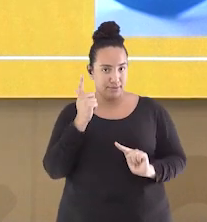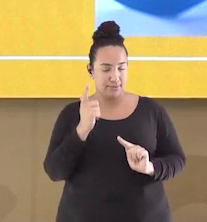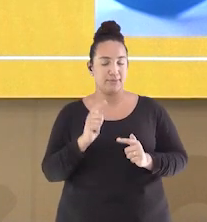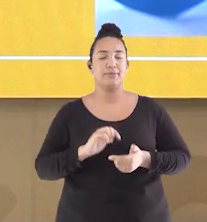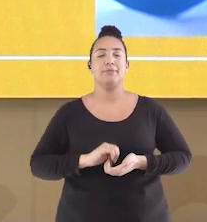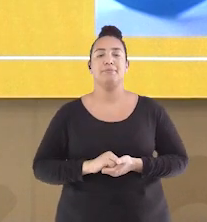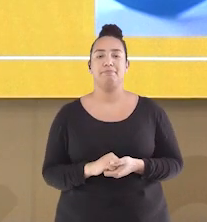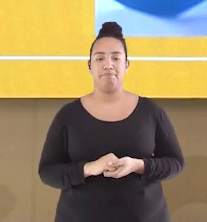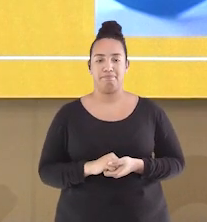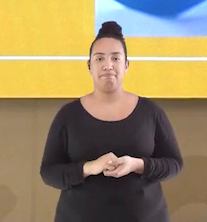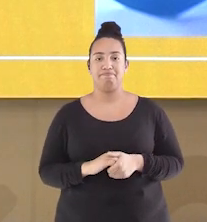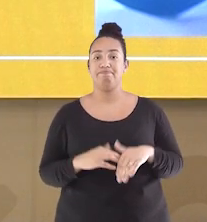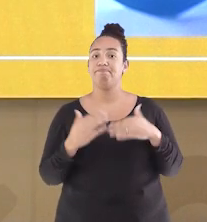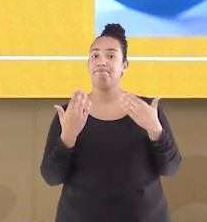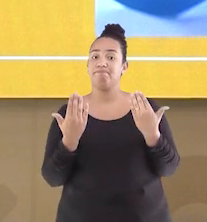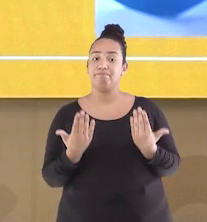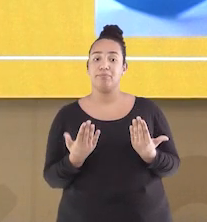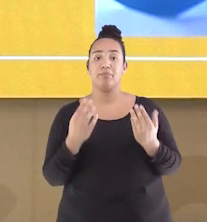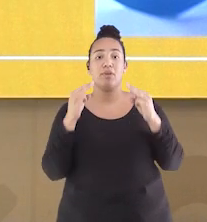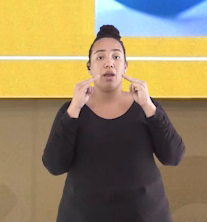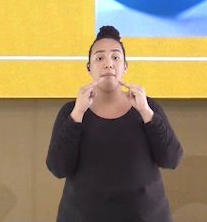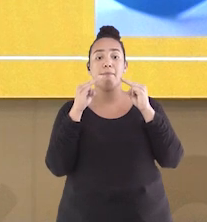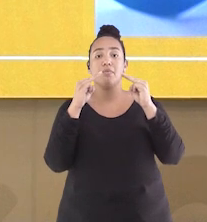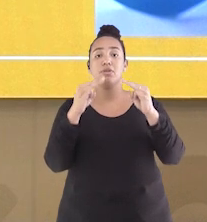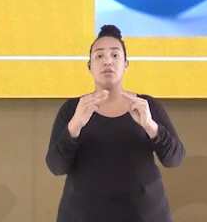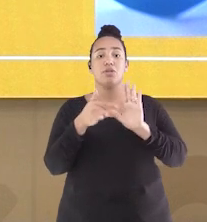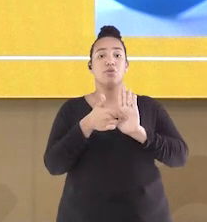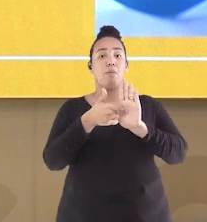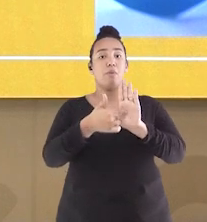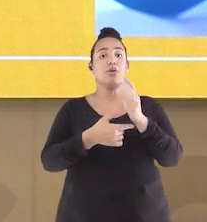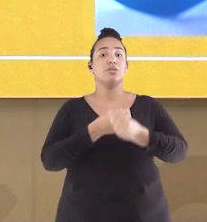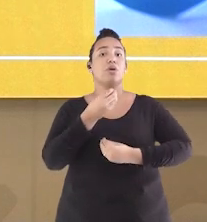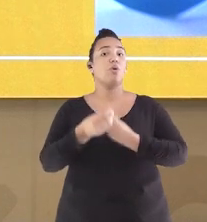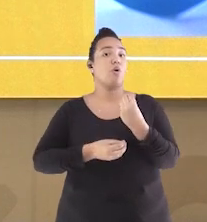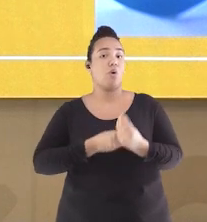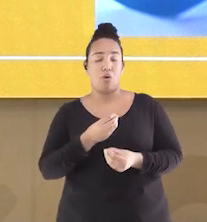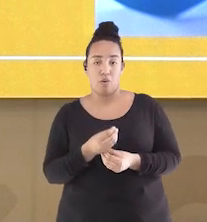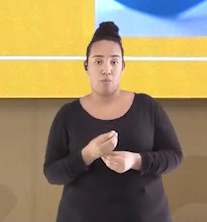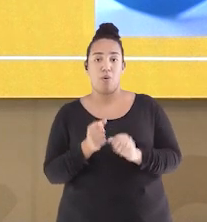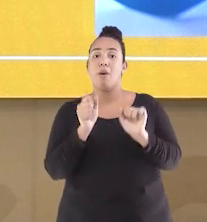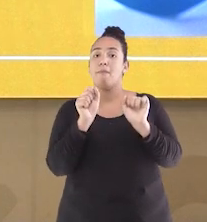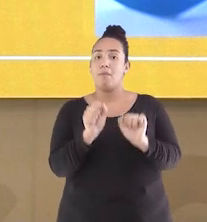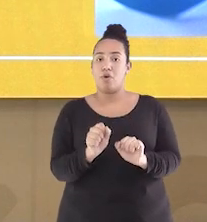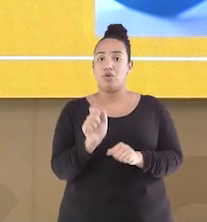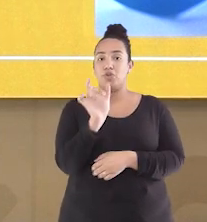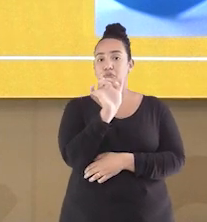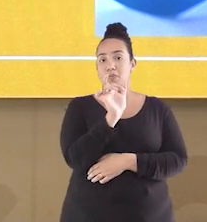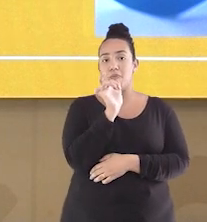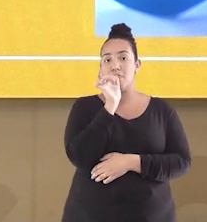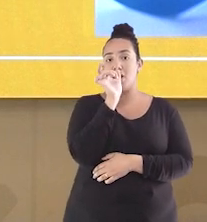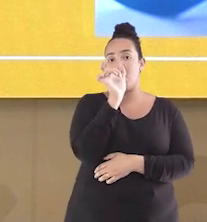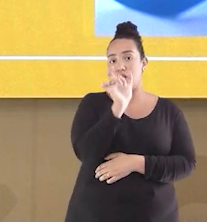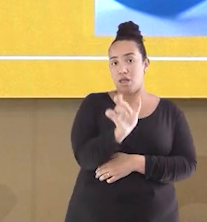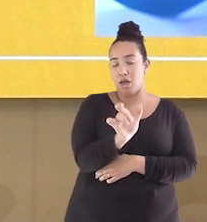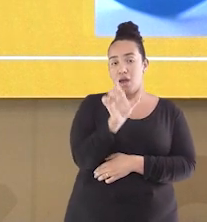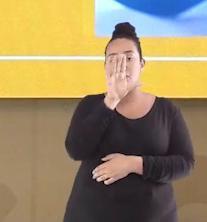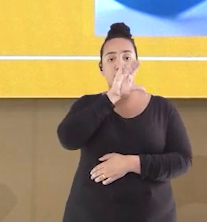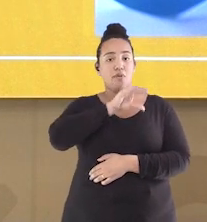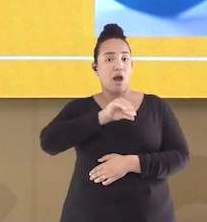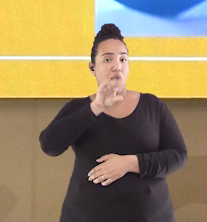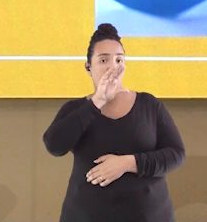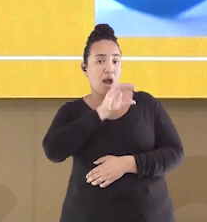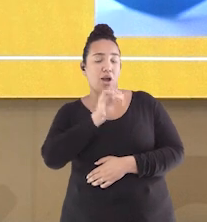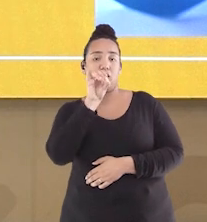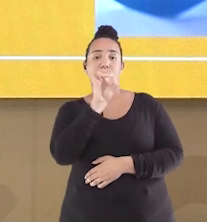Ou seja, a mensagem é transmitida através do uso de palavras e fala e de imagens, gestos